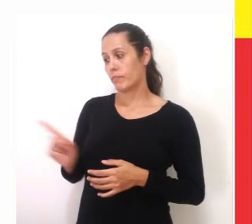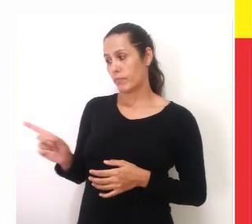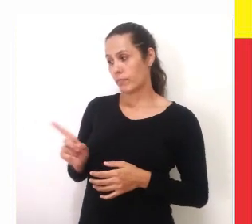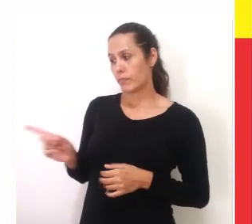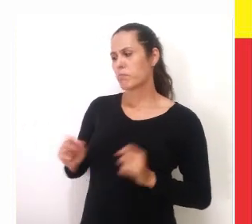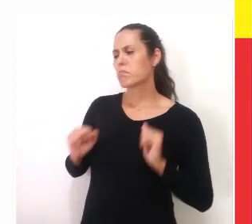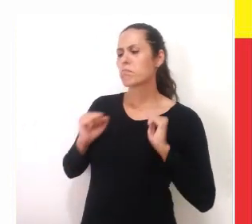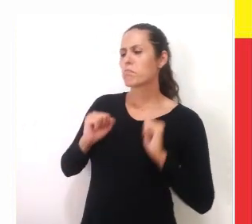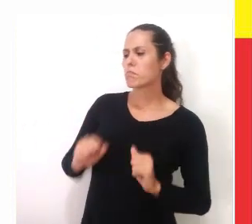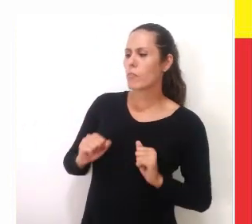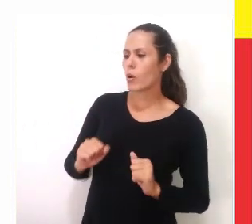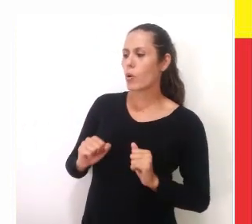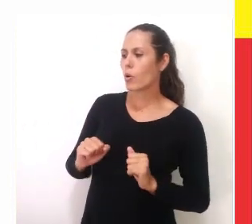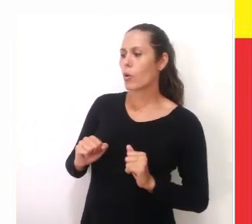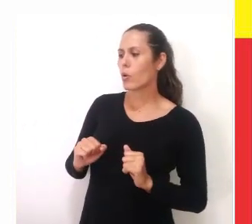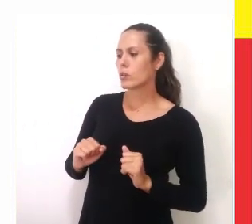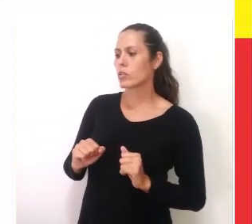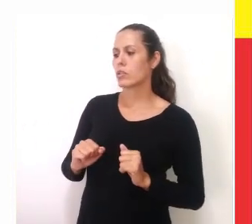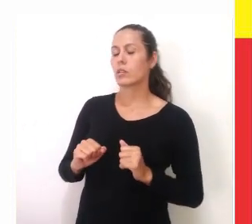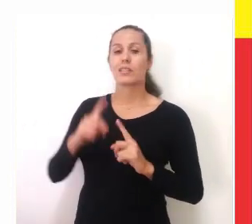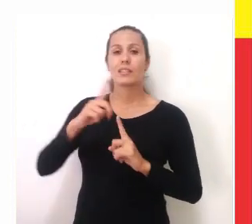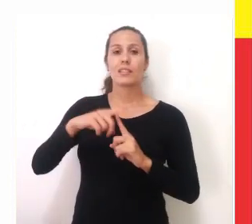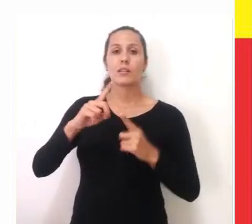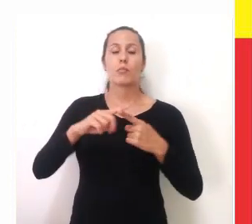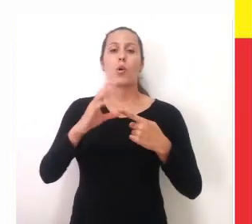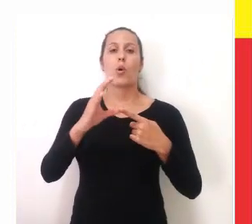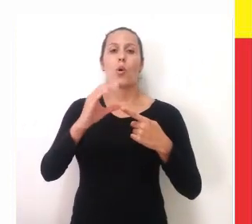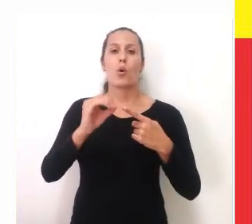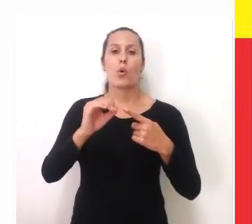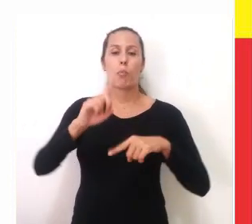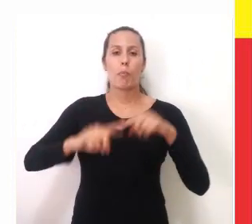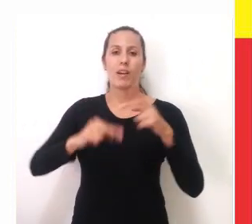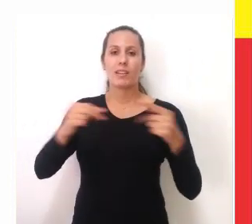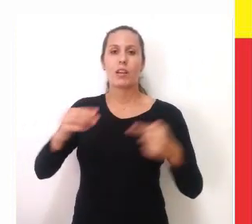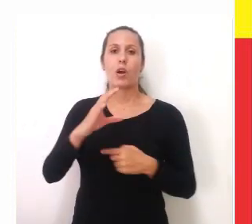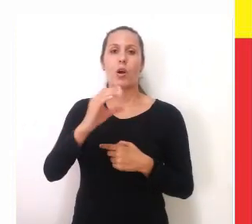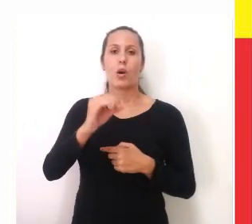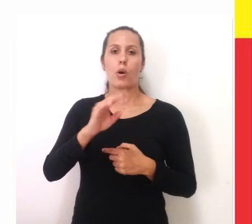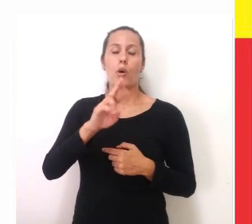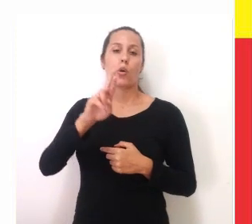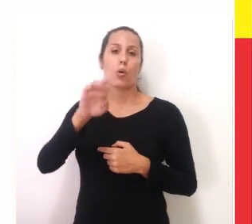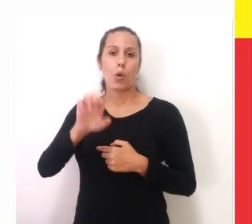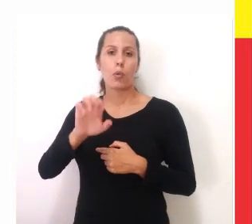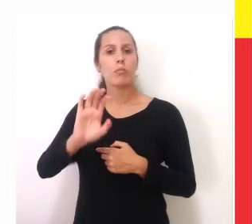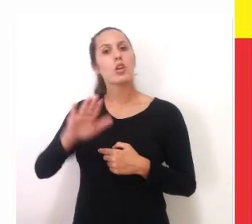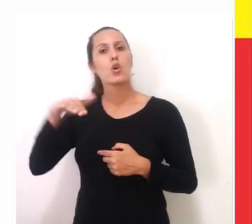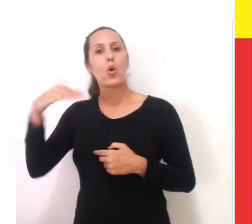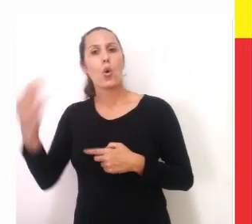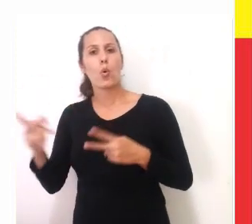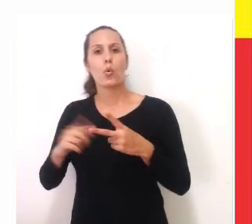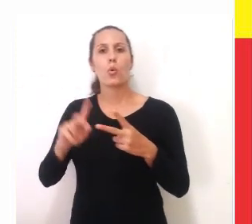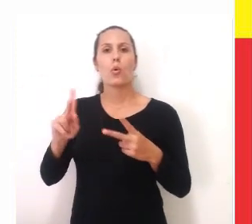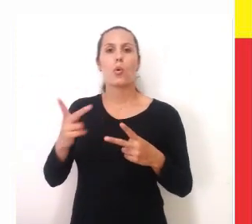DIU. E ele pode ser de cobre ou de